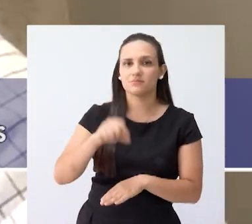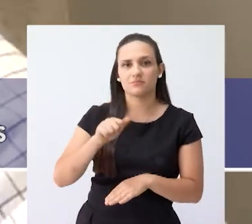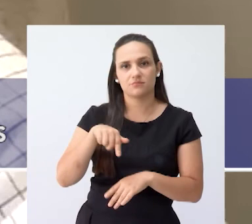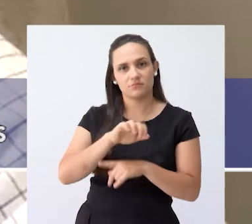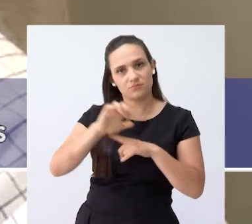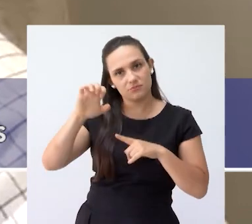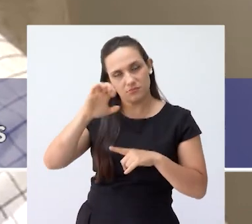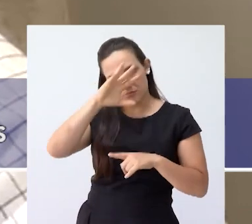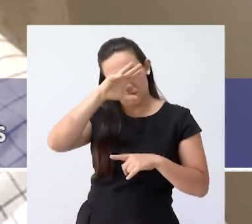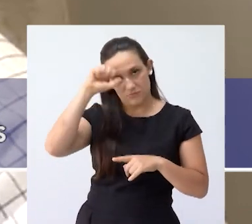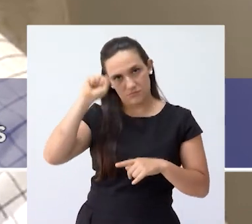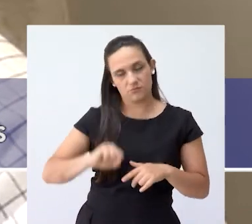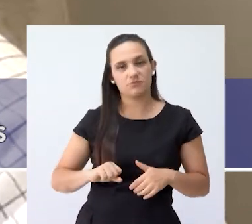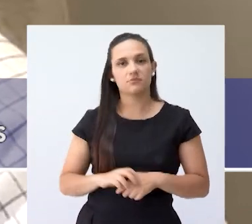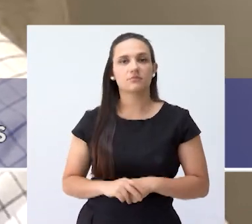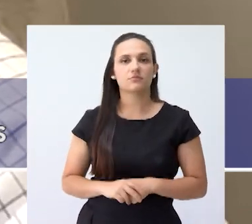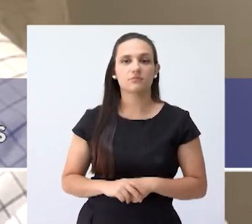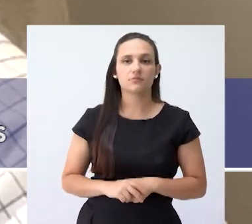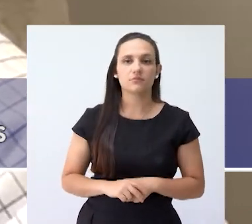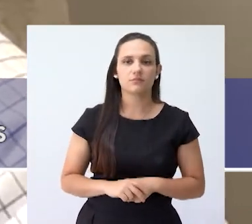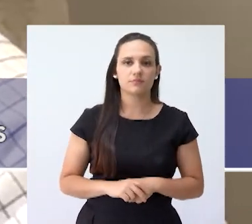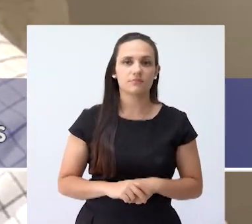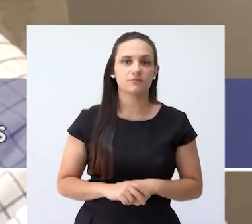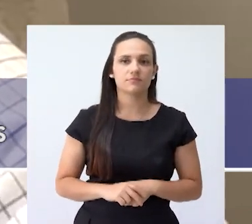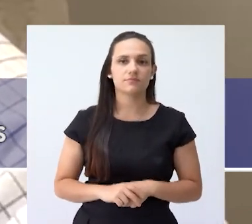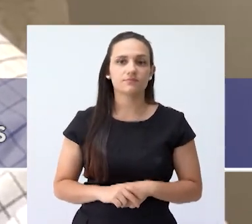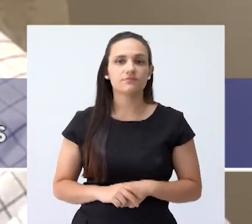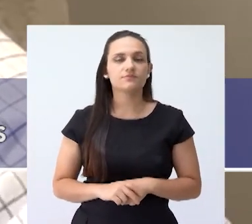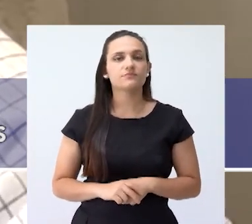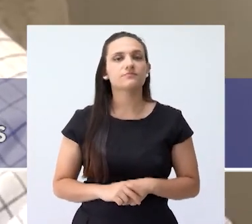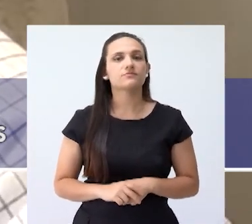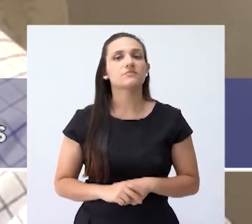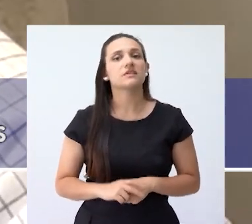vai ajudar muito o nosso Estado, que tem aumentado, né?